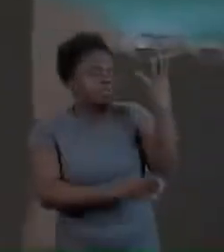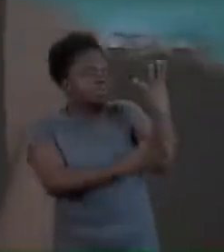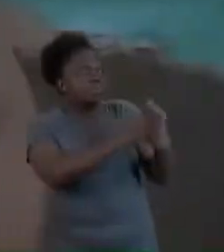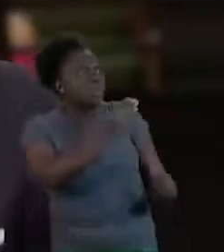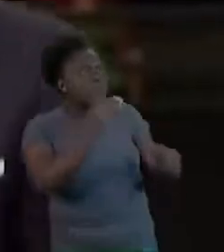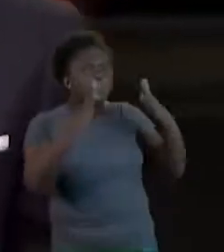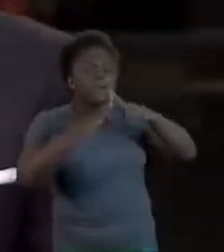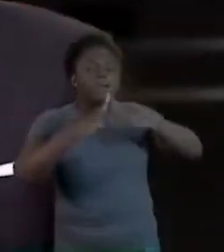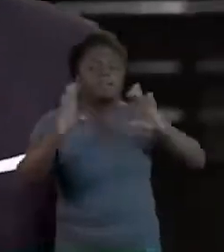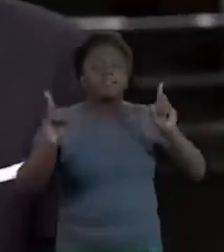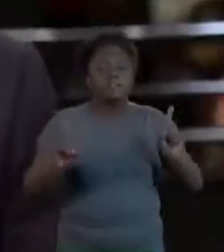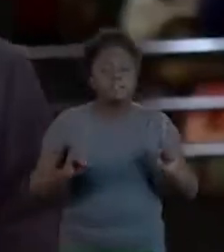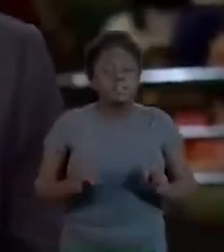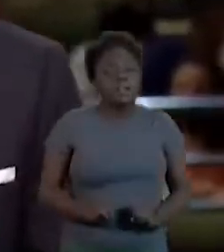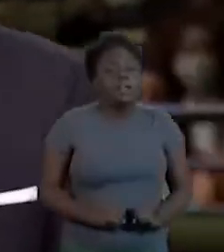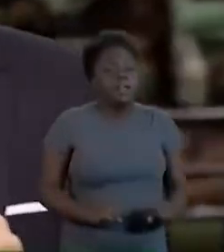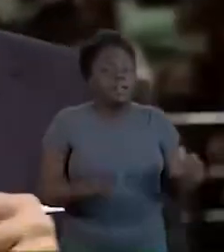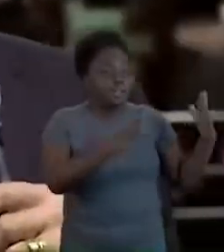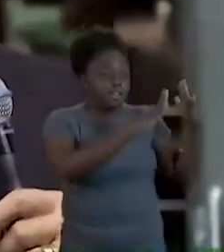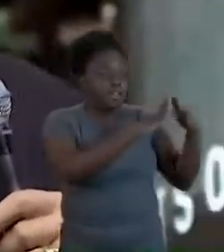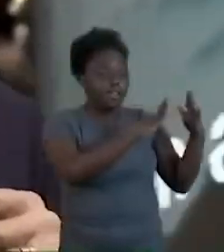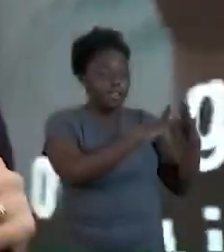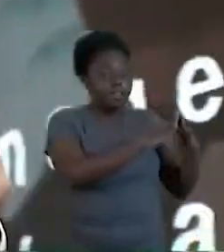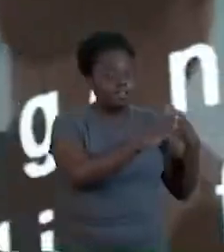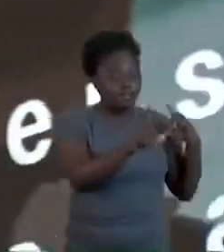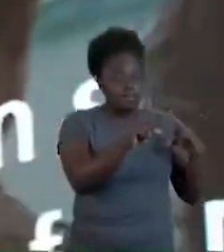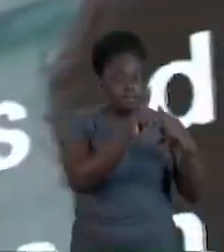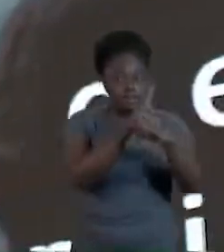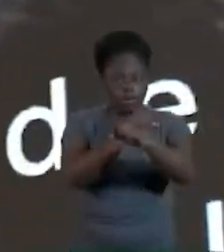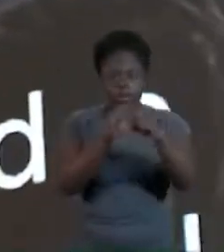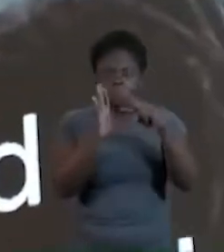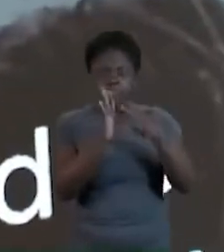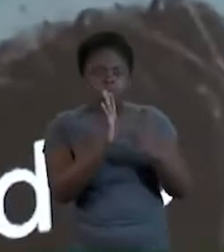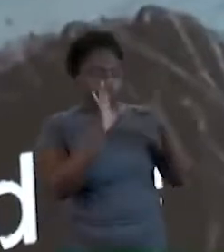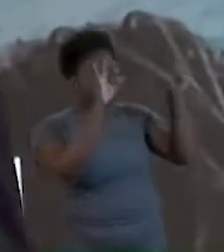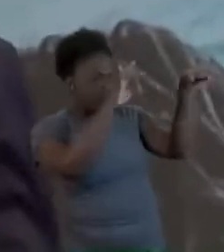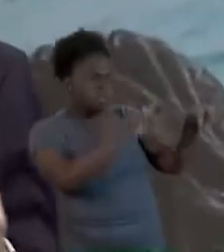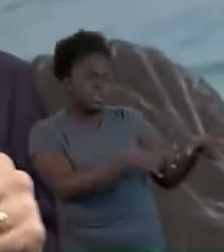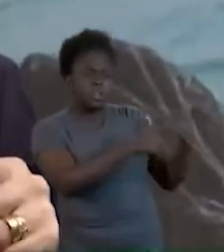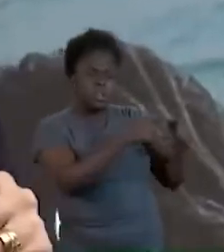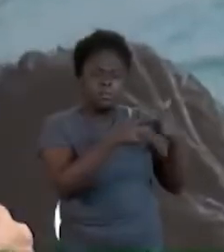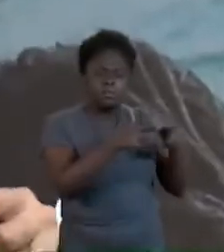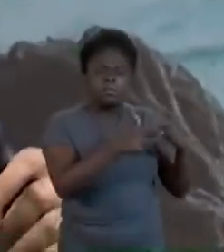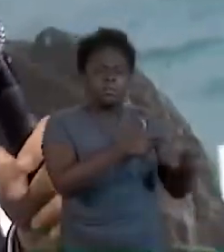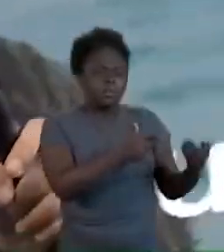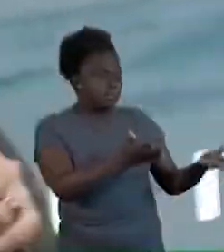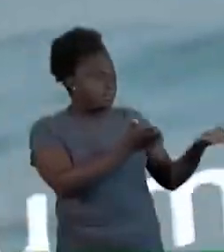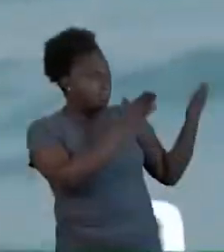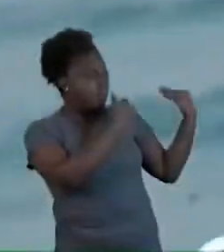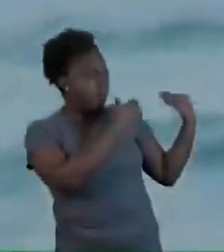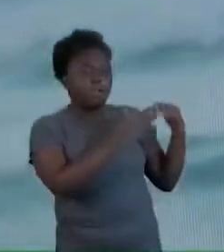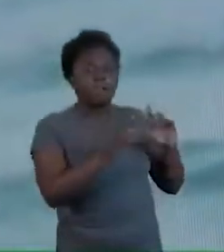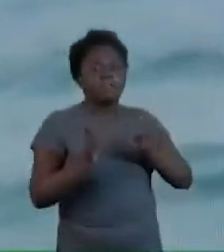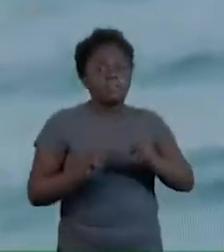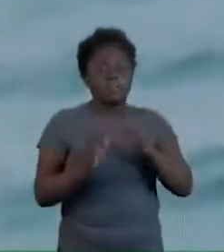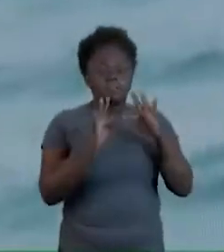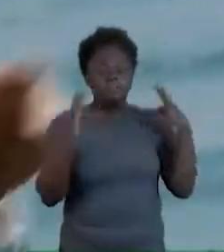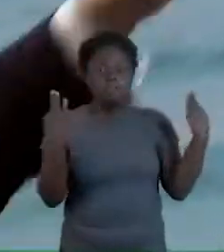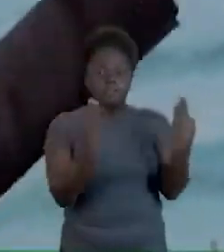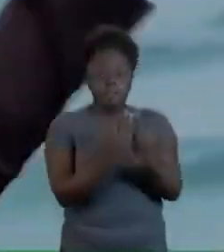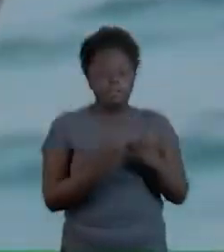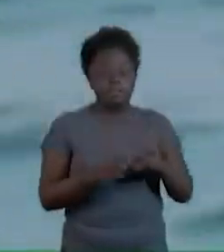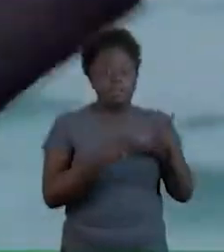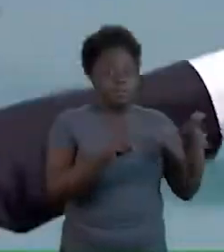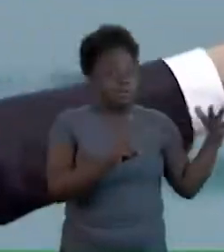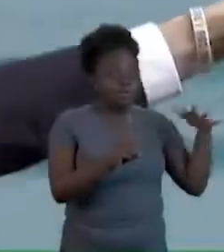casa. Sair de casa não significa abandonar os problemas que você deixou para trás. Família é igual sombra. Se